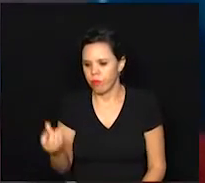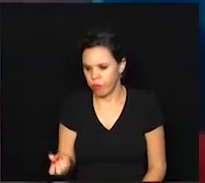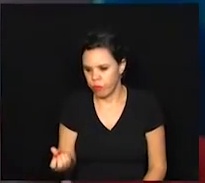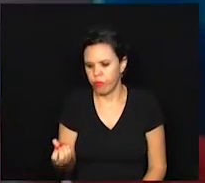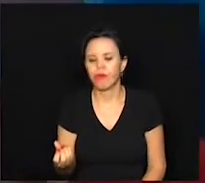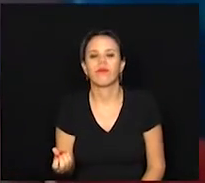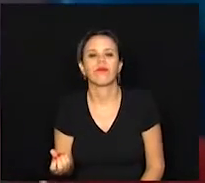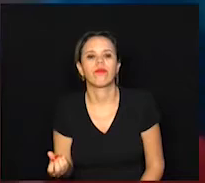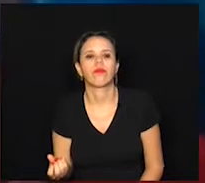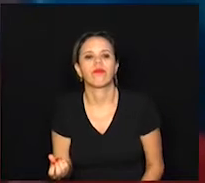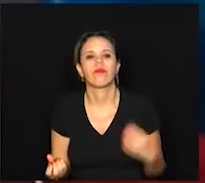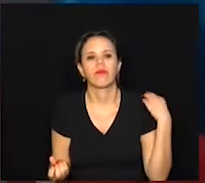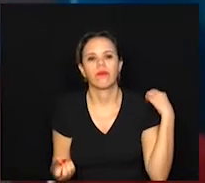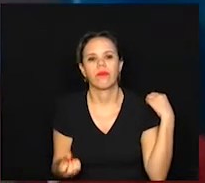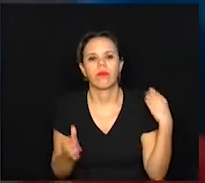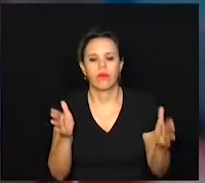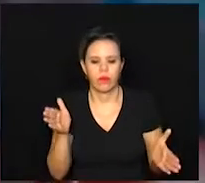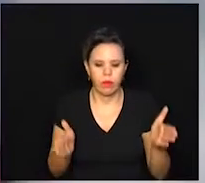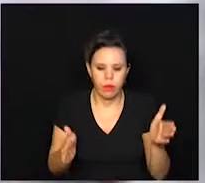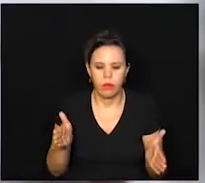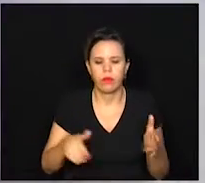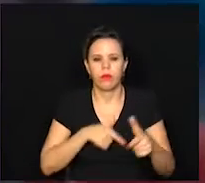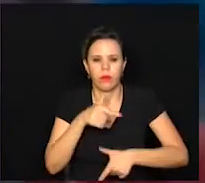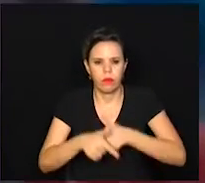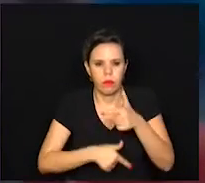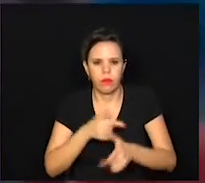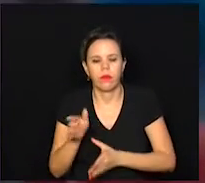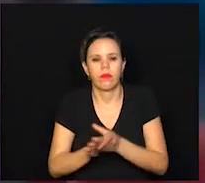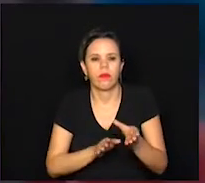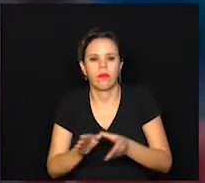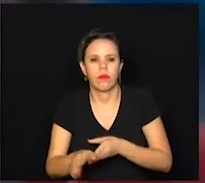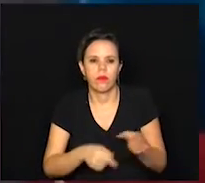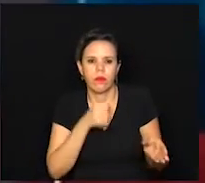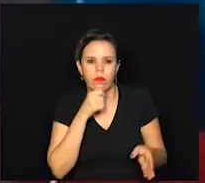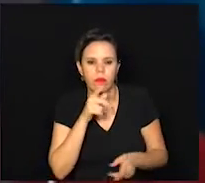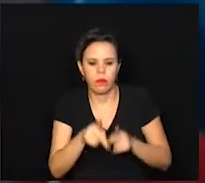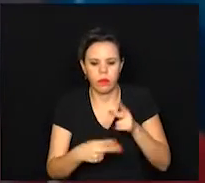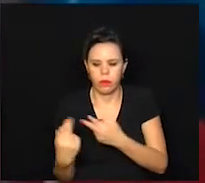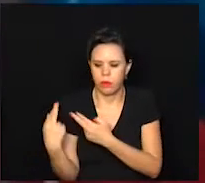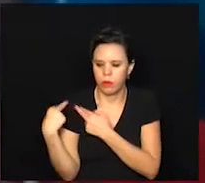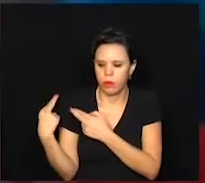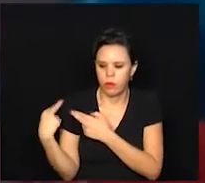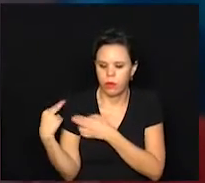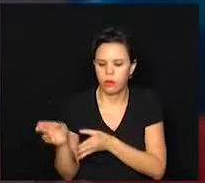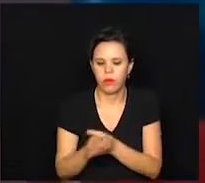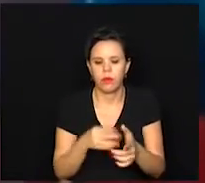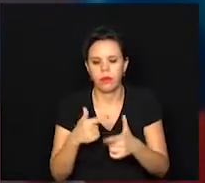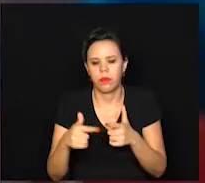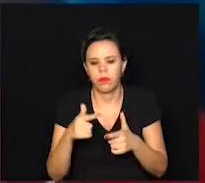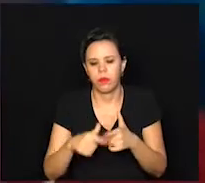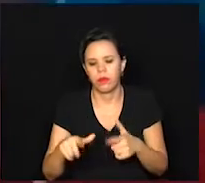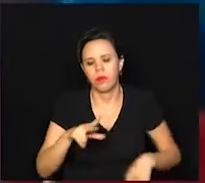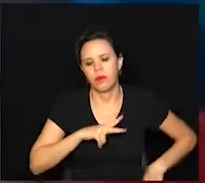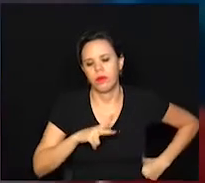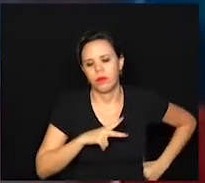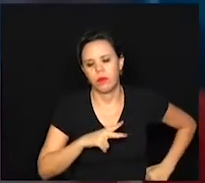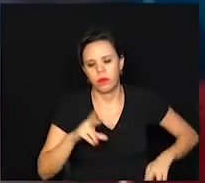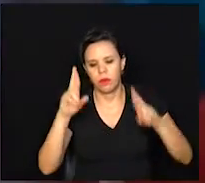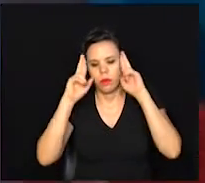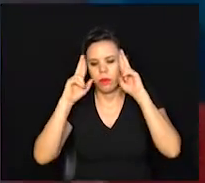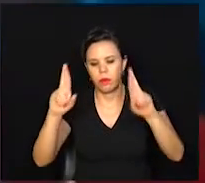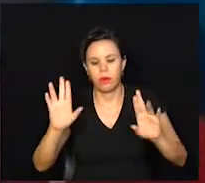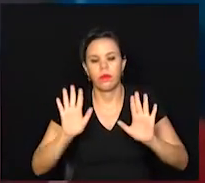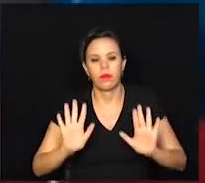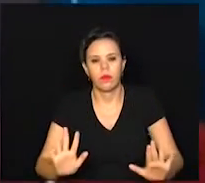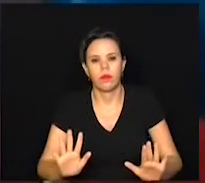2016, que estávamos no meio de um mandato do Conselho, pessoas que estavam à frente do Conselho por problemas pessoais, que a gente respeita e compreende,